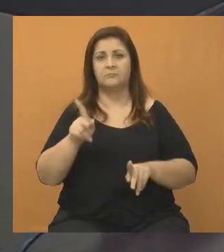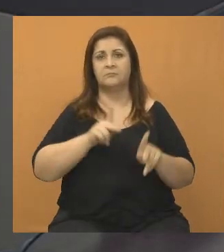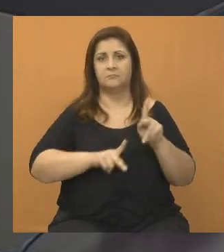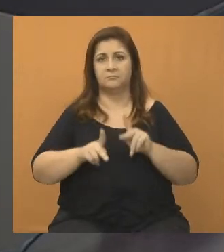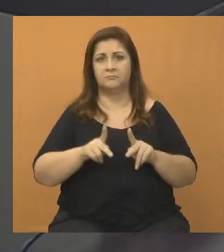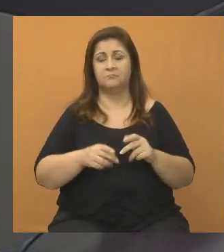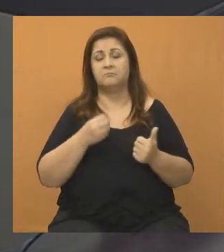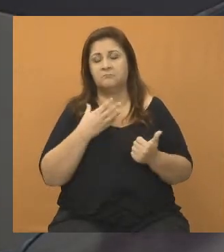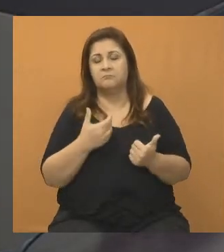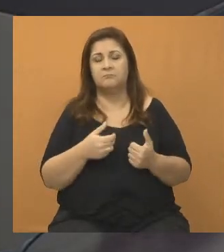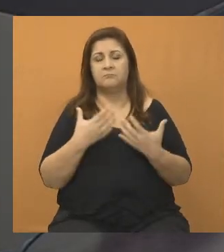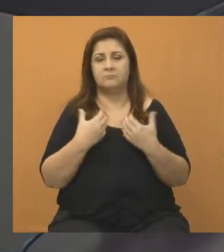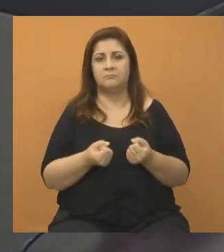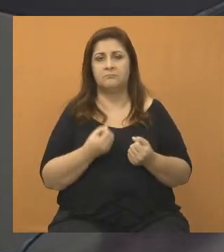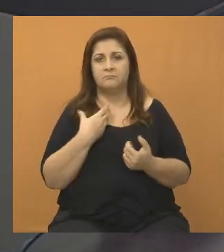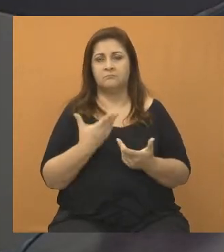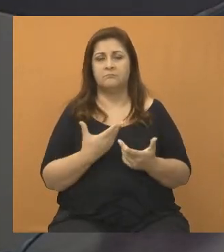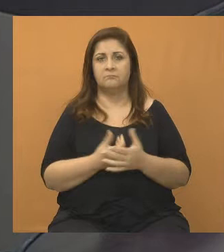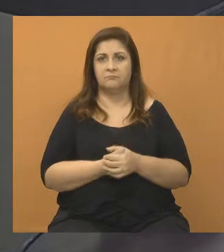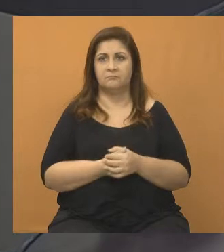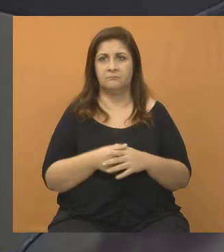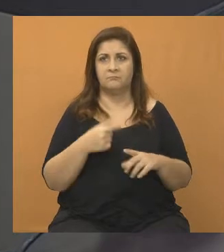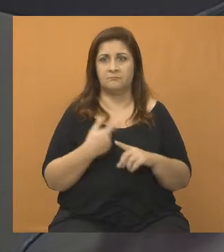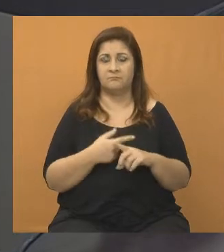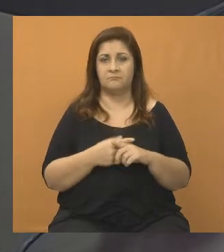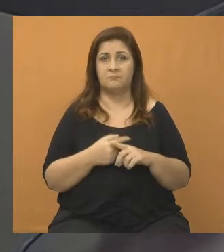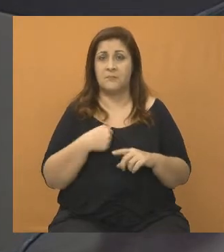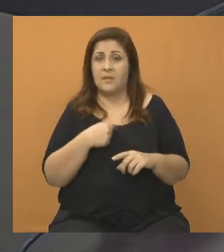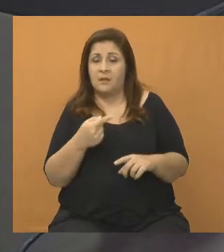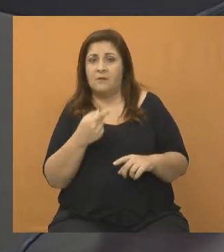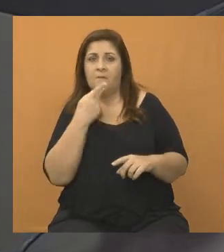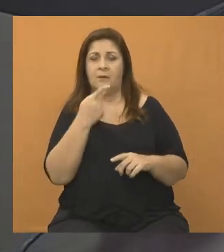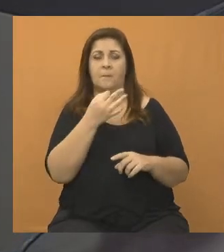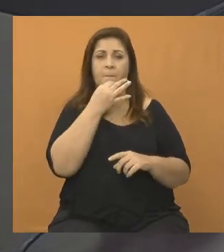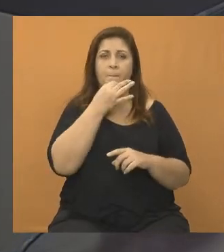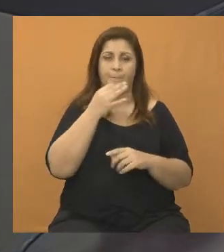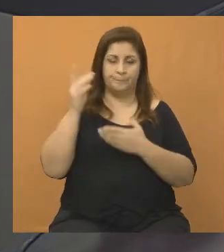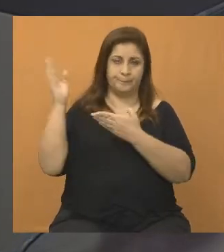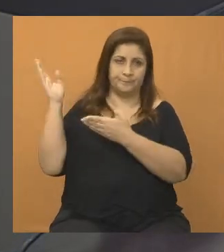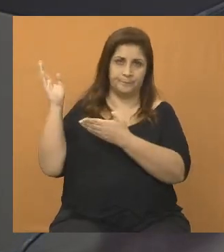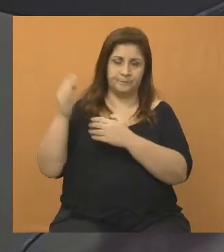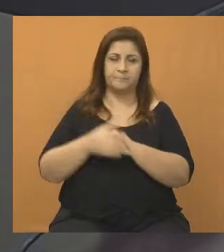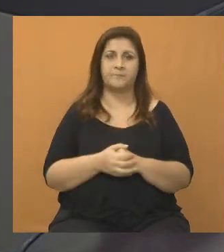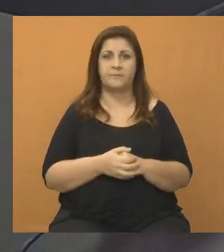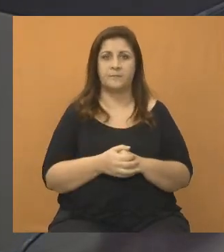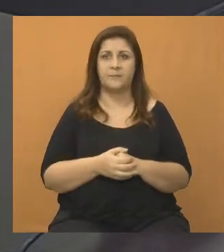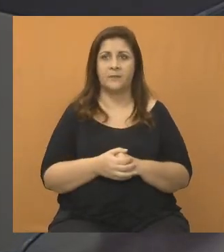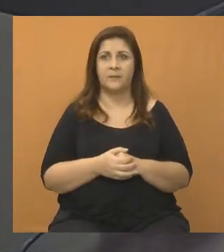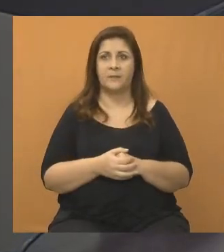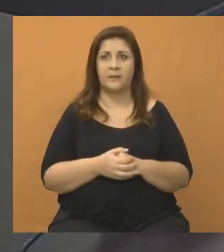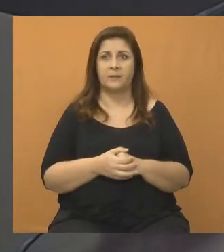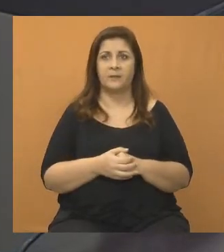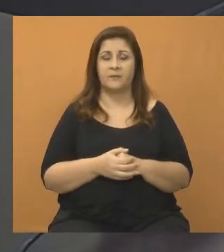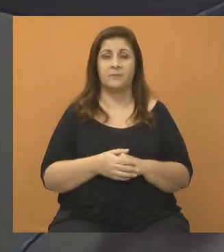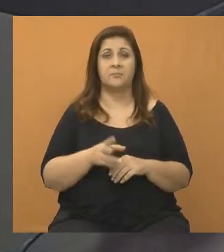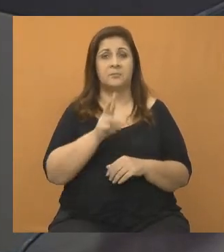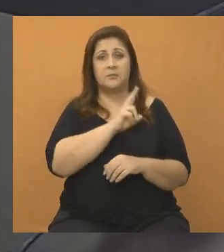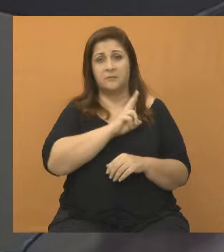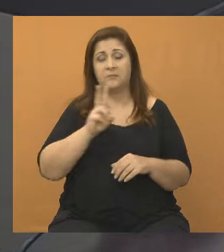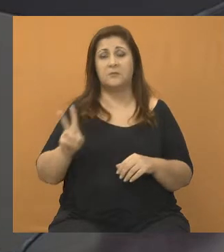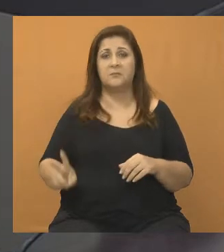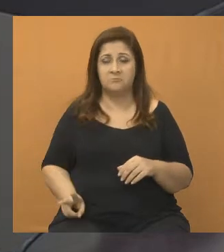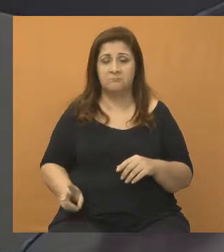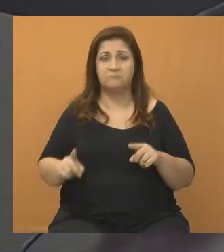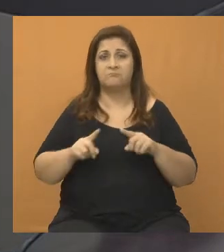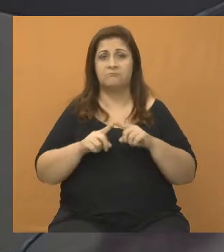ser muito bem beneficiado, porque eu, dizendo a verdade para você, até eu sou vereador, mas se